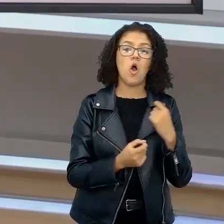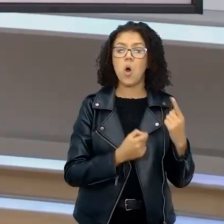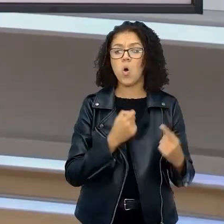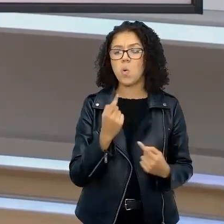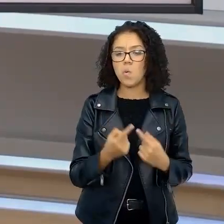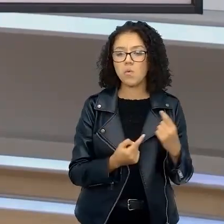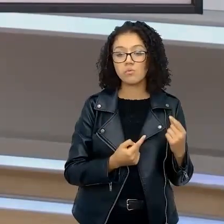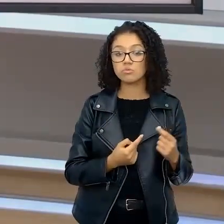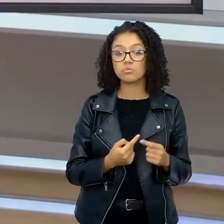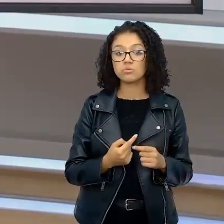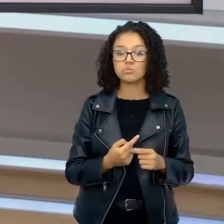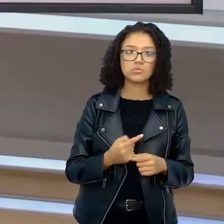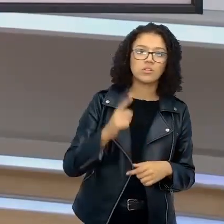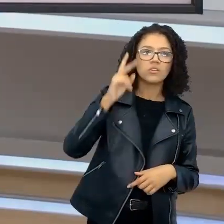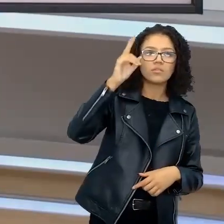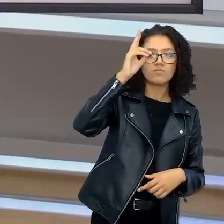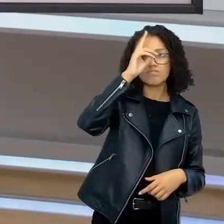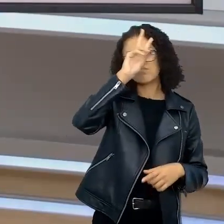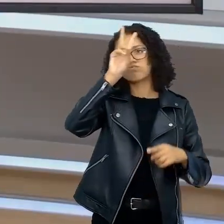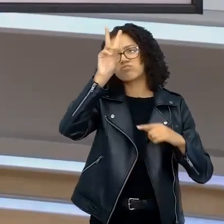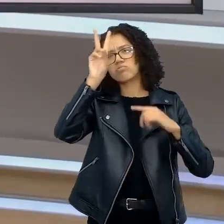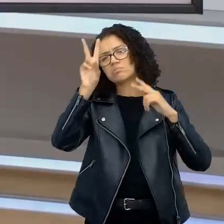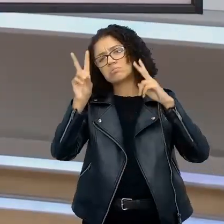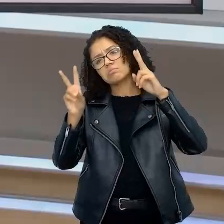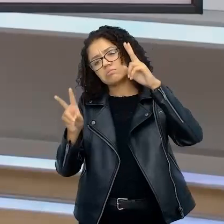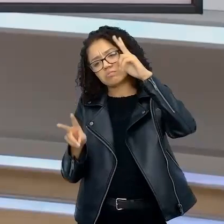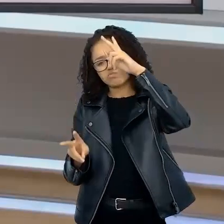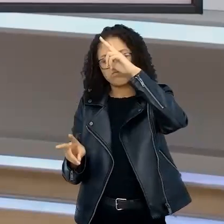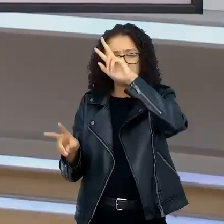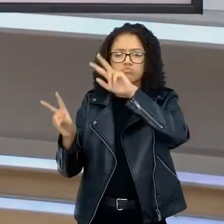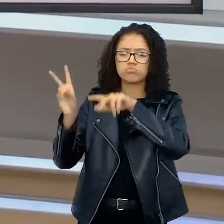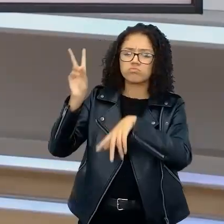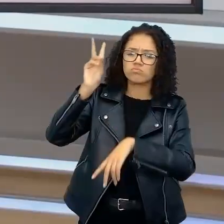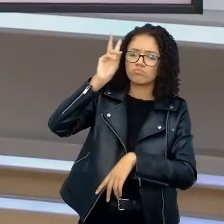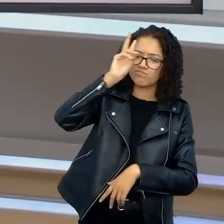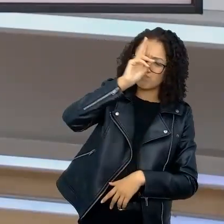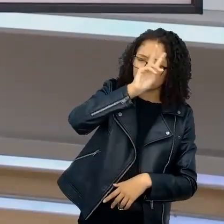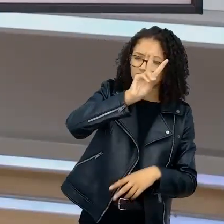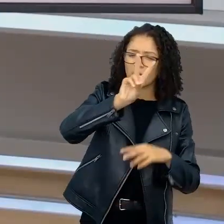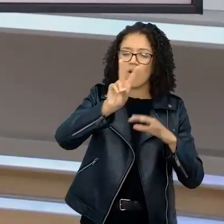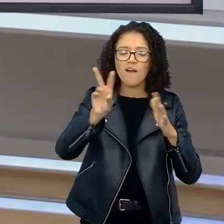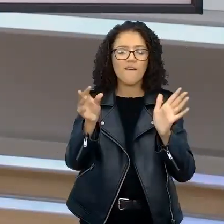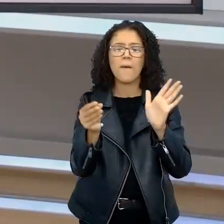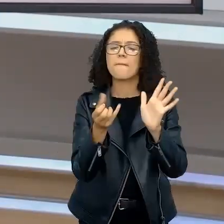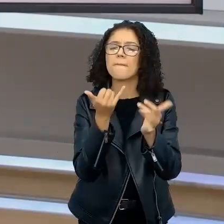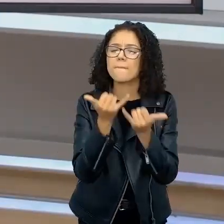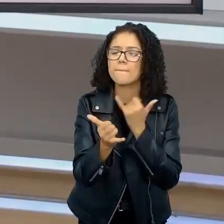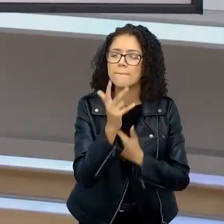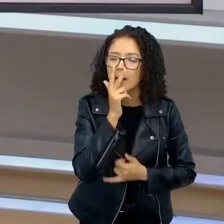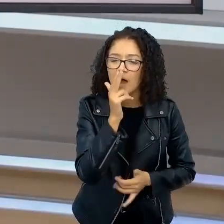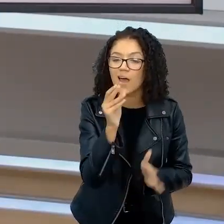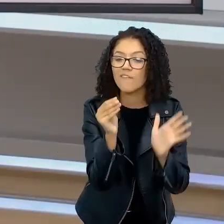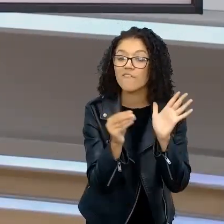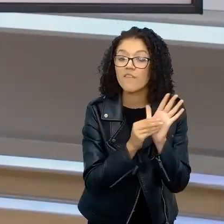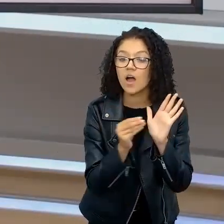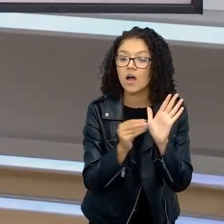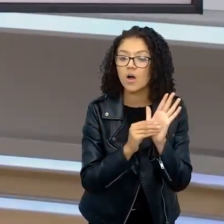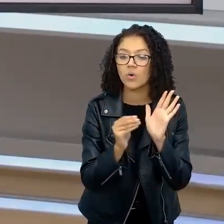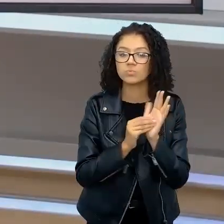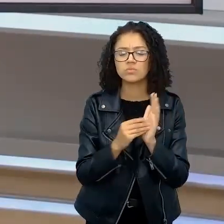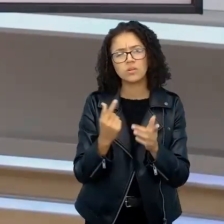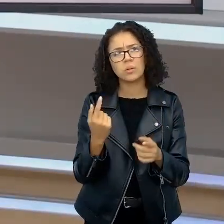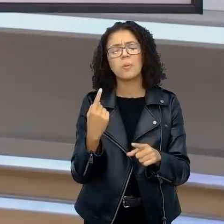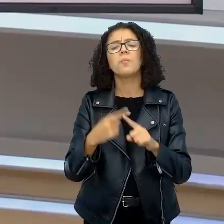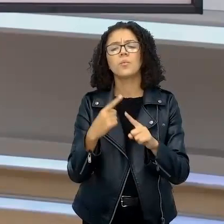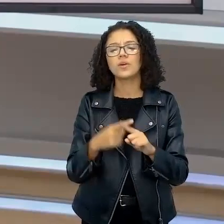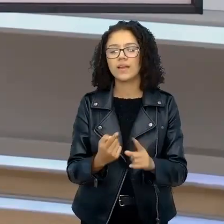buraquinhos, né, que eu falo, os buracos, né, os espaços ali que a gente fala, nossa, mas está estranho esse relato. Mas tem porquê, né? Essa